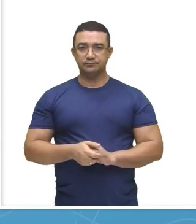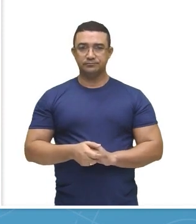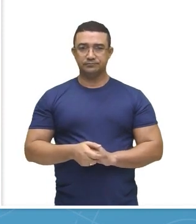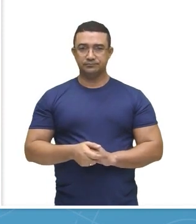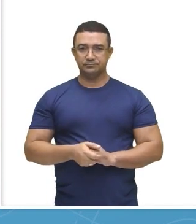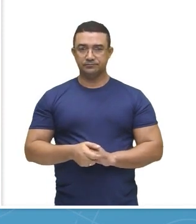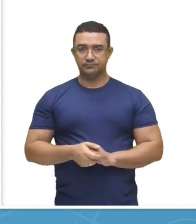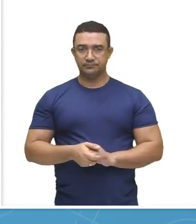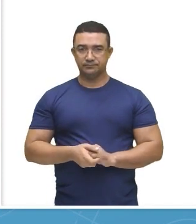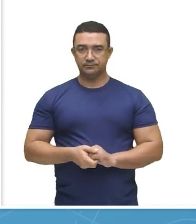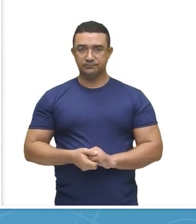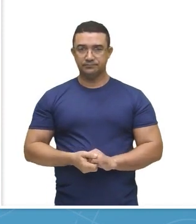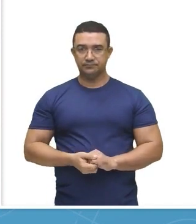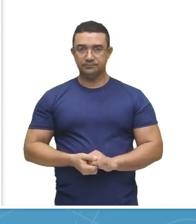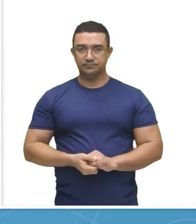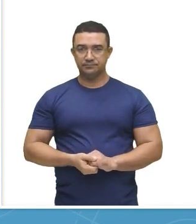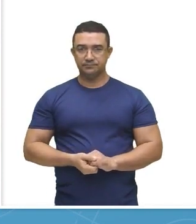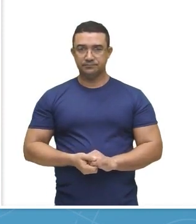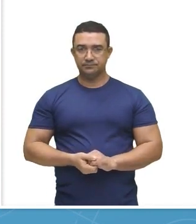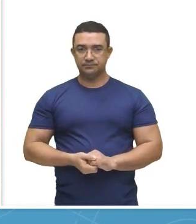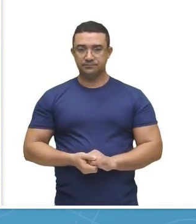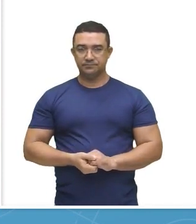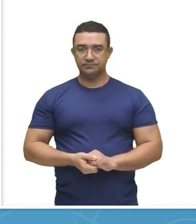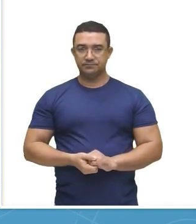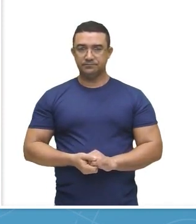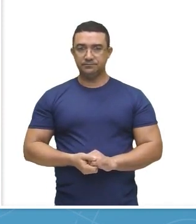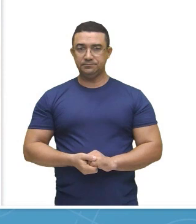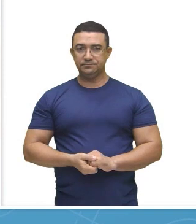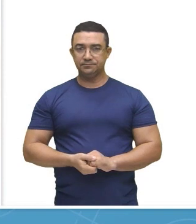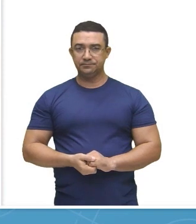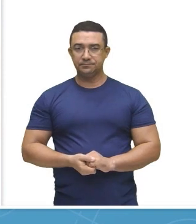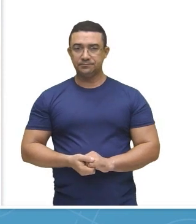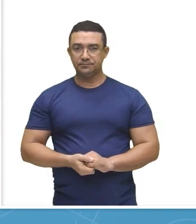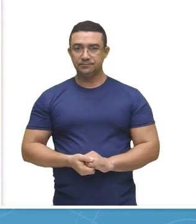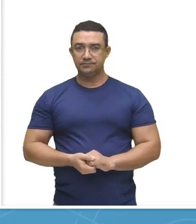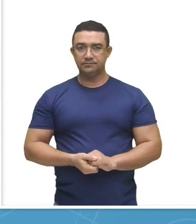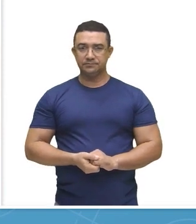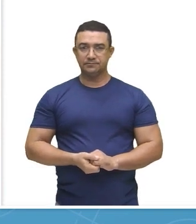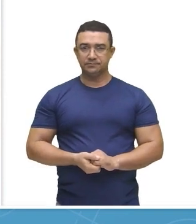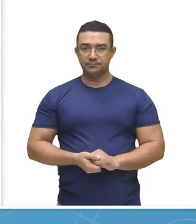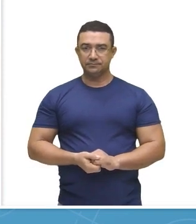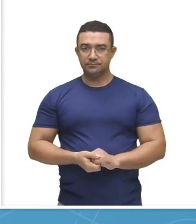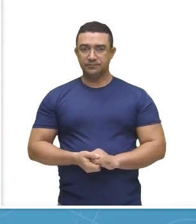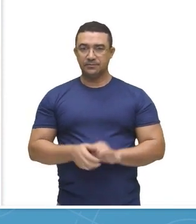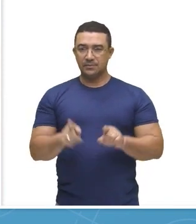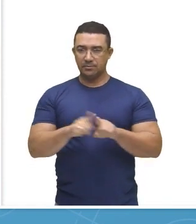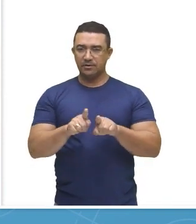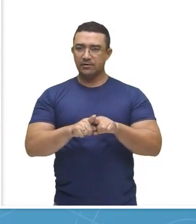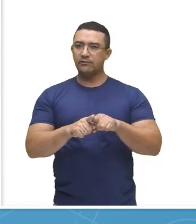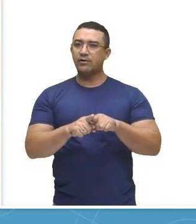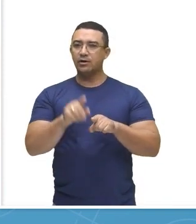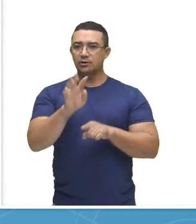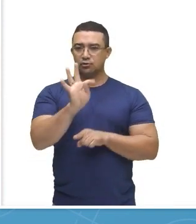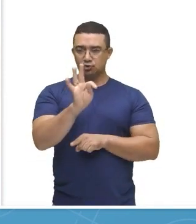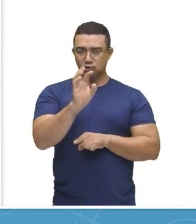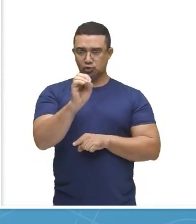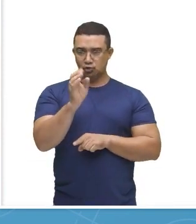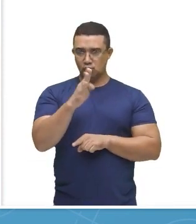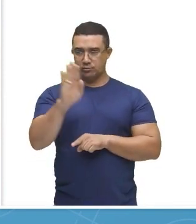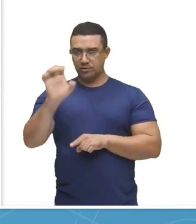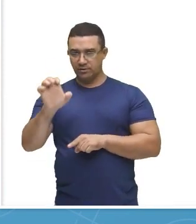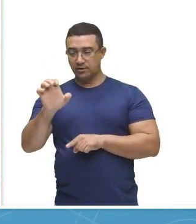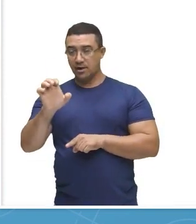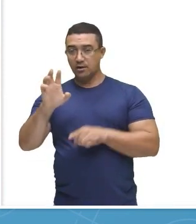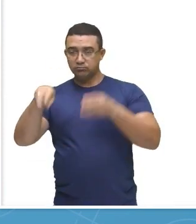verbo bem conhecido aí na língua inglesa. Ele vem no futuro como verbo auxiliar, mais o going to,